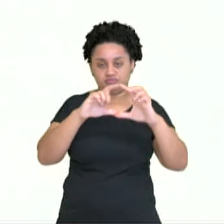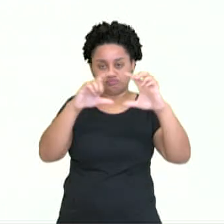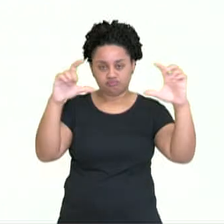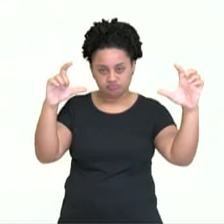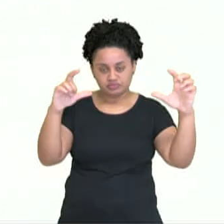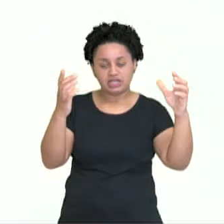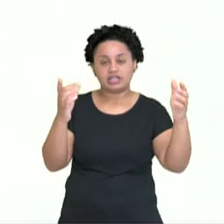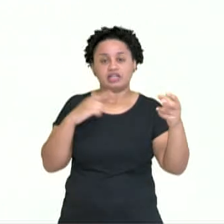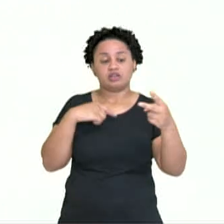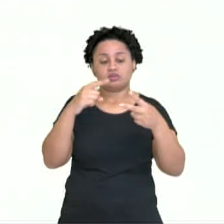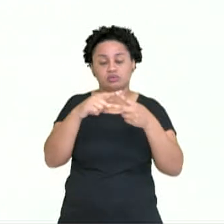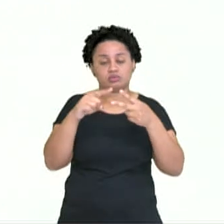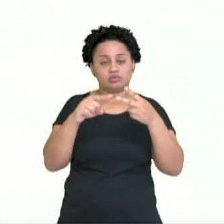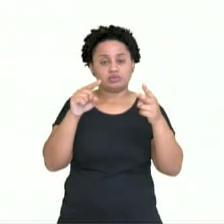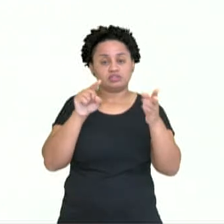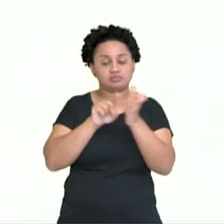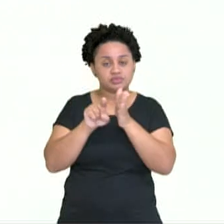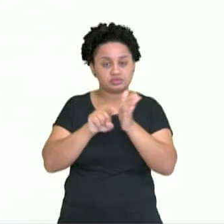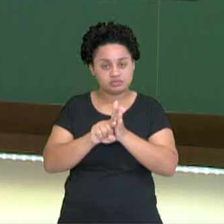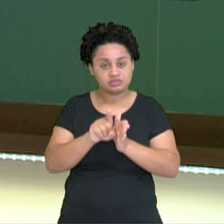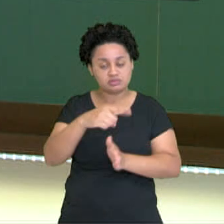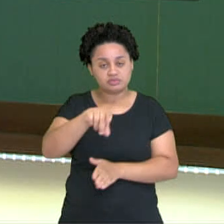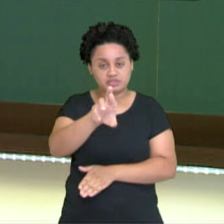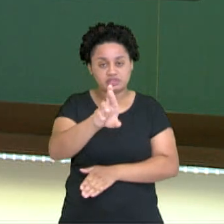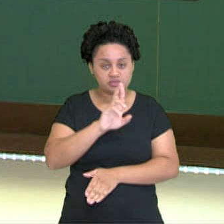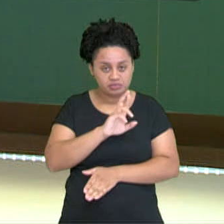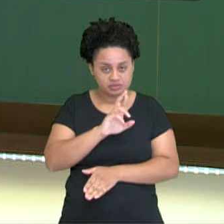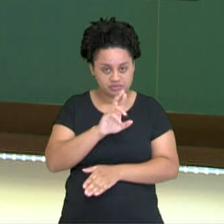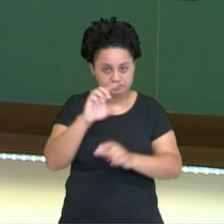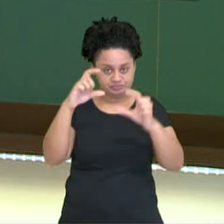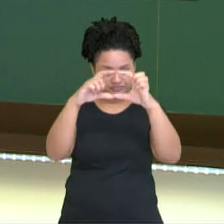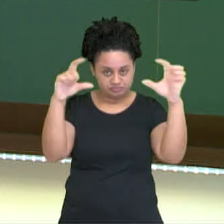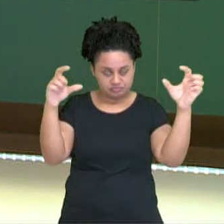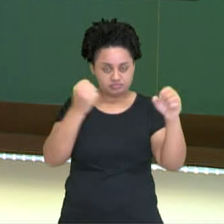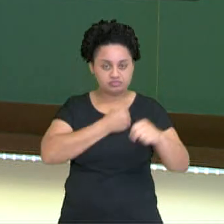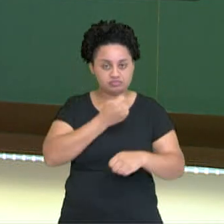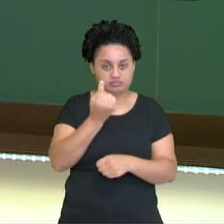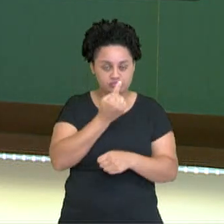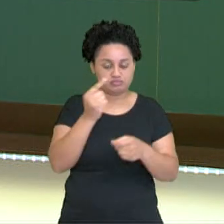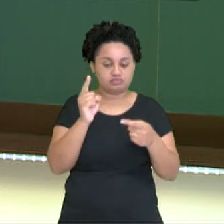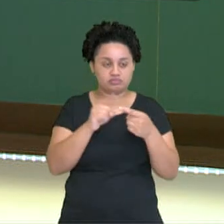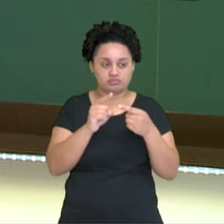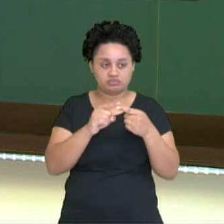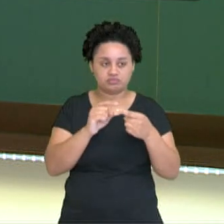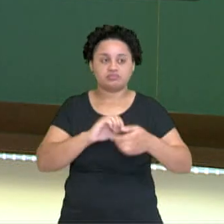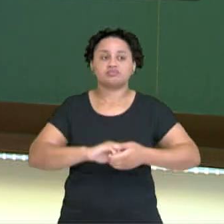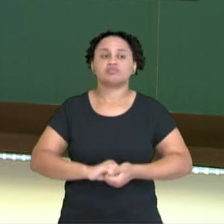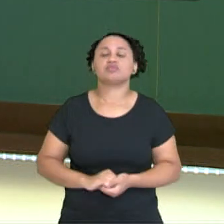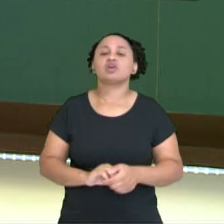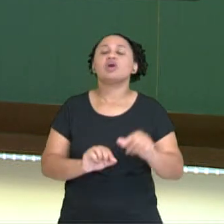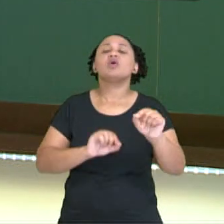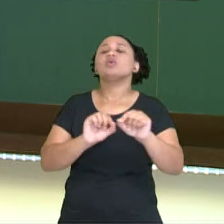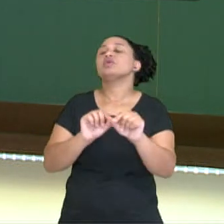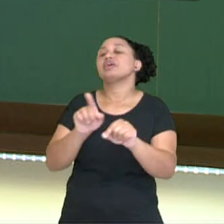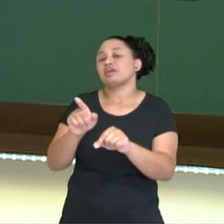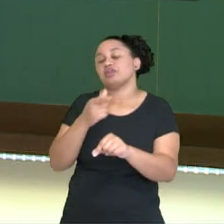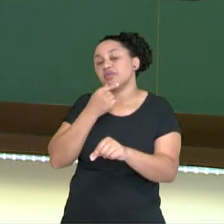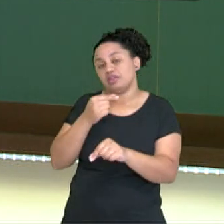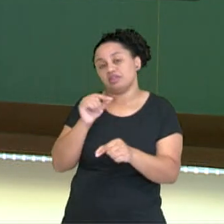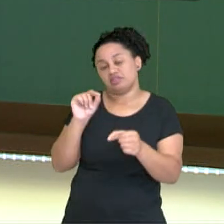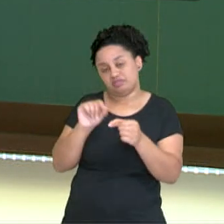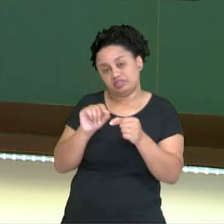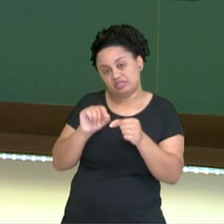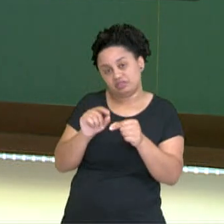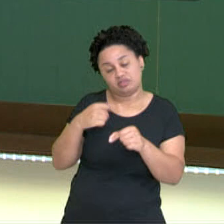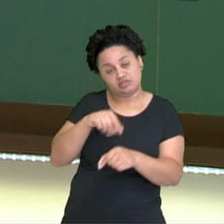e duas perguntas que eu quero que vocês respondam sobre a tirinha. Number 1. What is Calvin doing? O que ele está fazendo? Sabemos